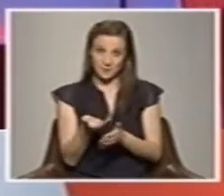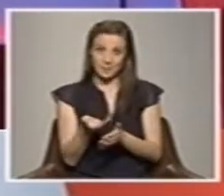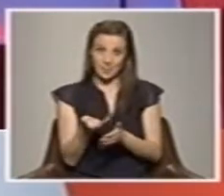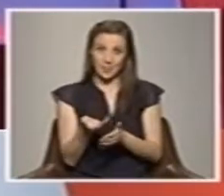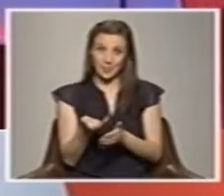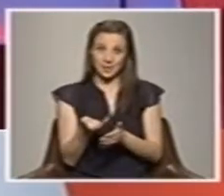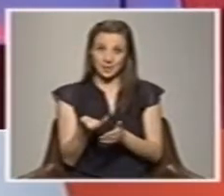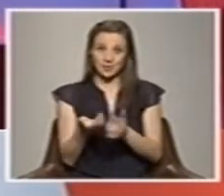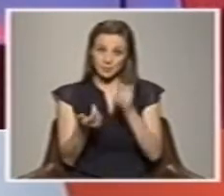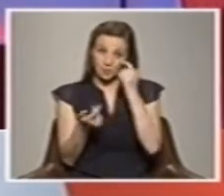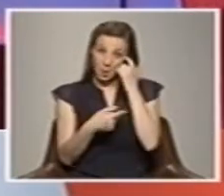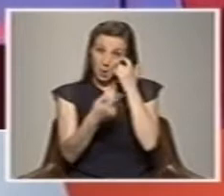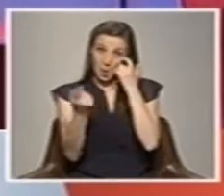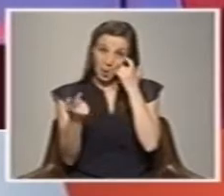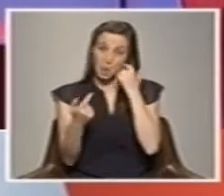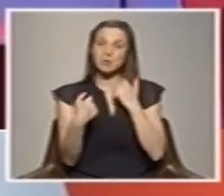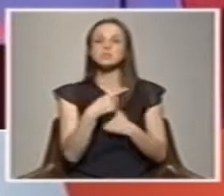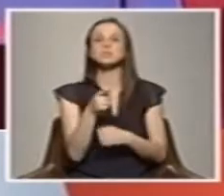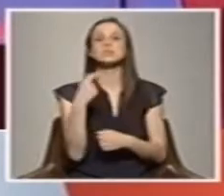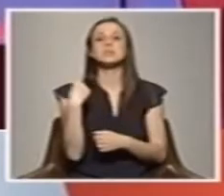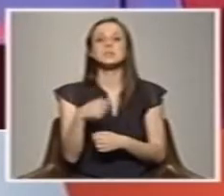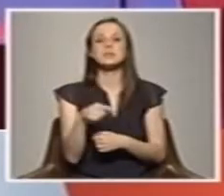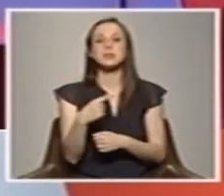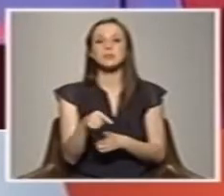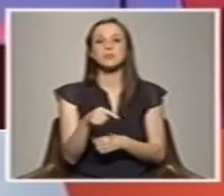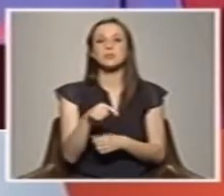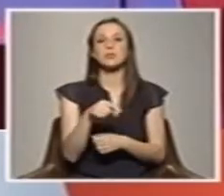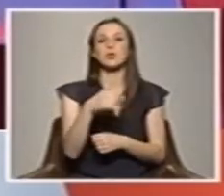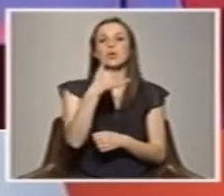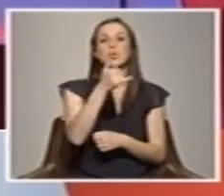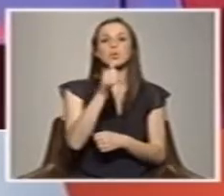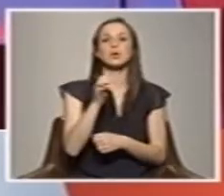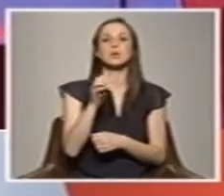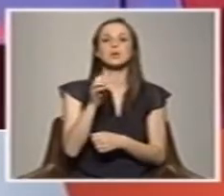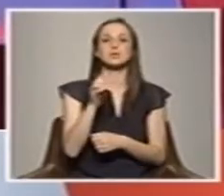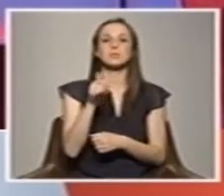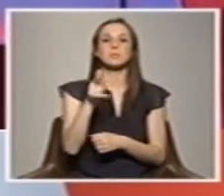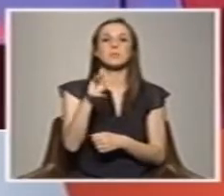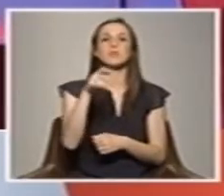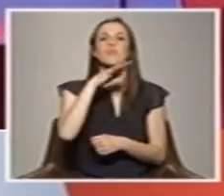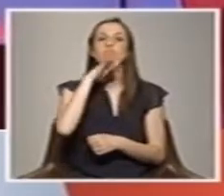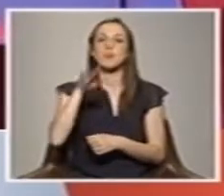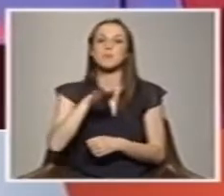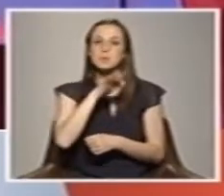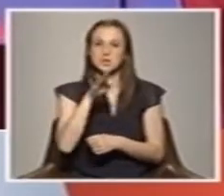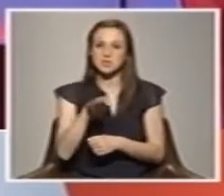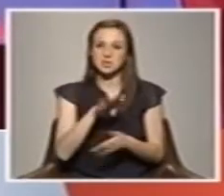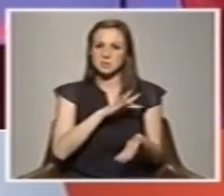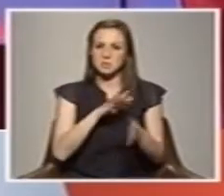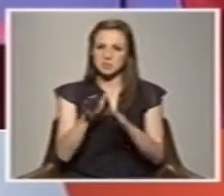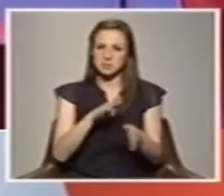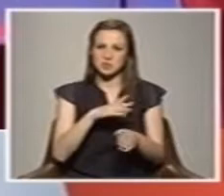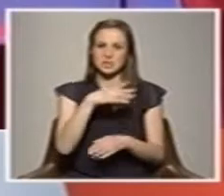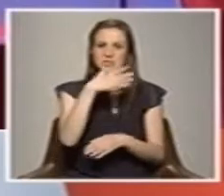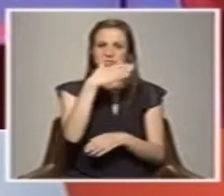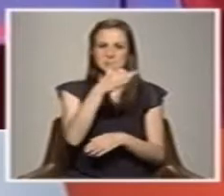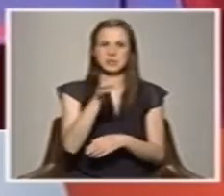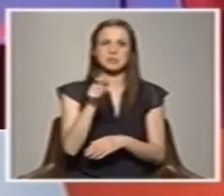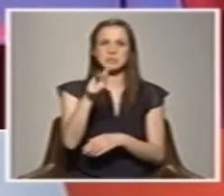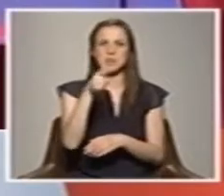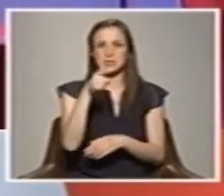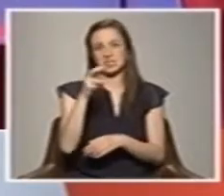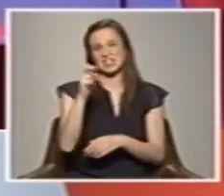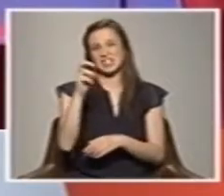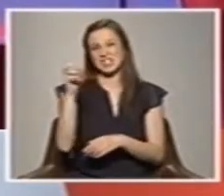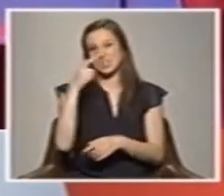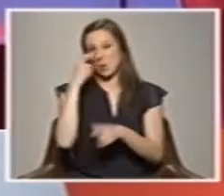processo, nós temos cerca de beneficiários de 2.100 famílias e abrangemos 7.300 pessoas. E como